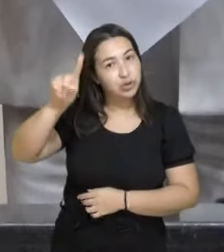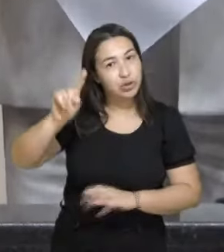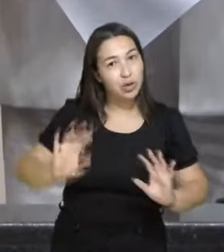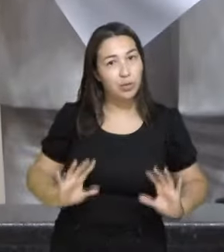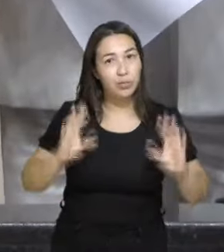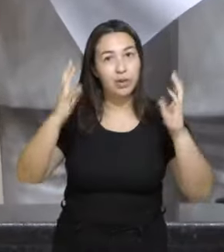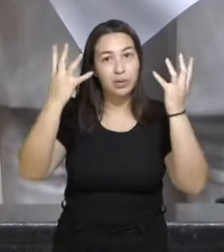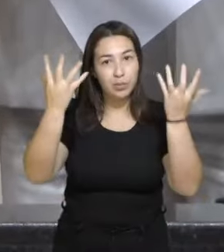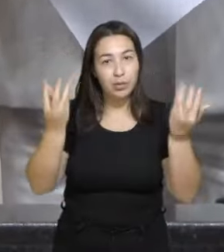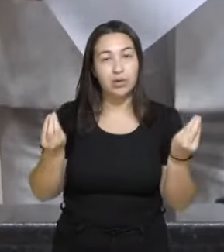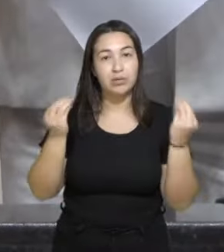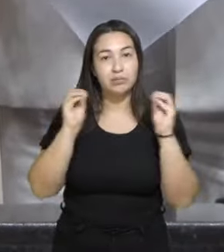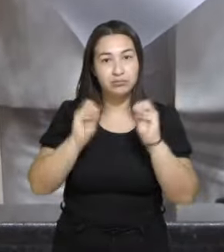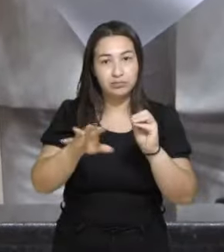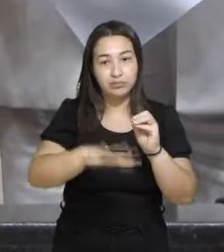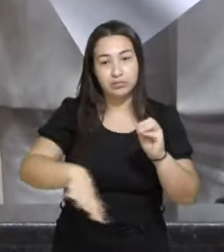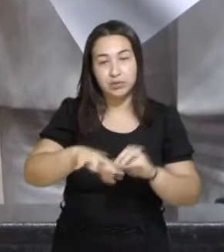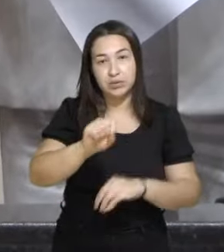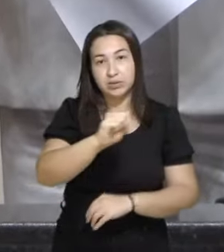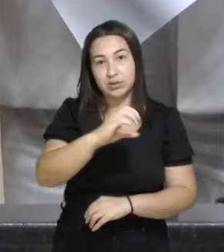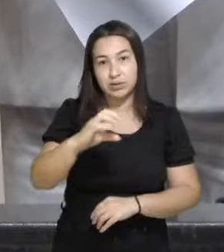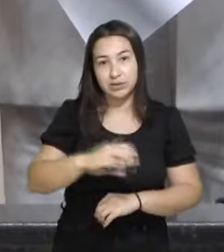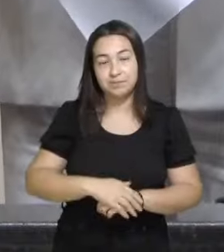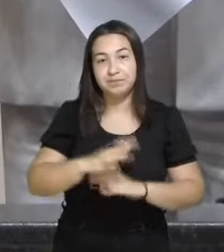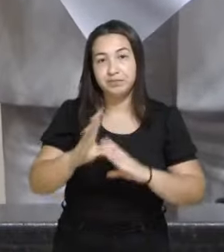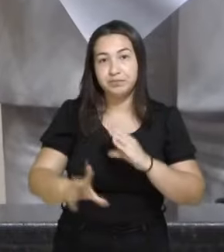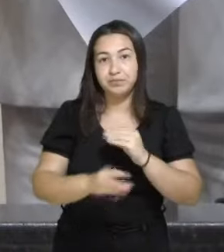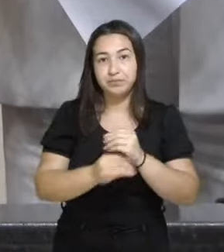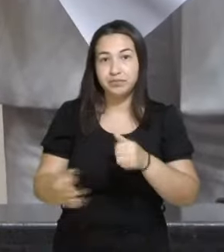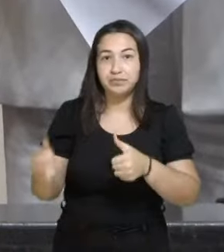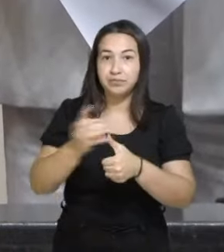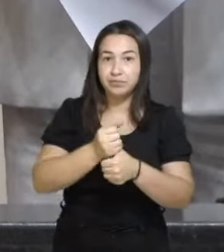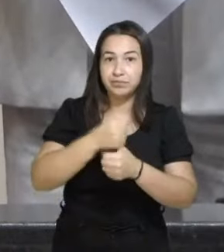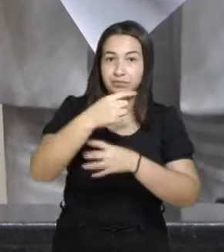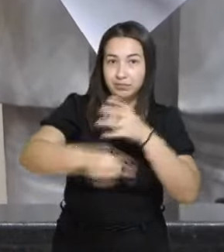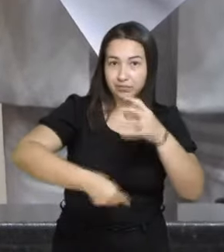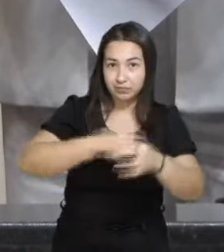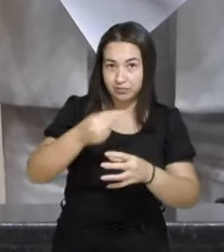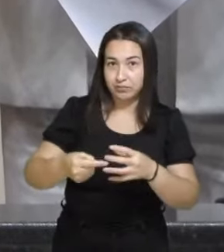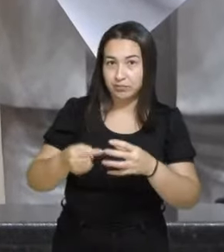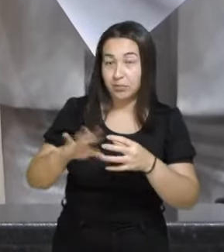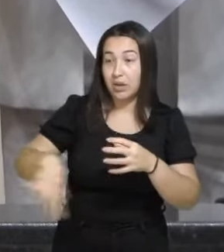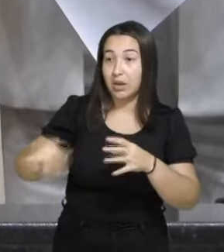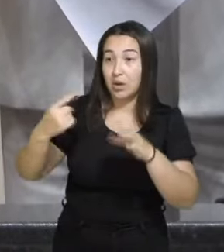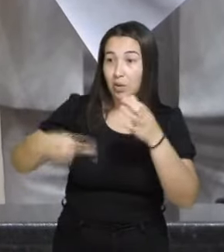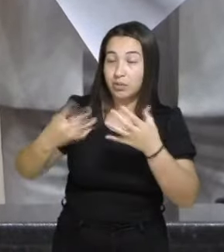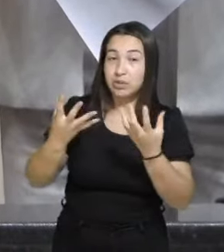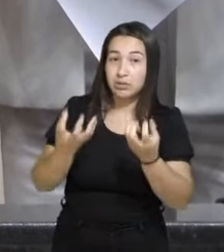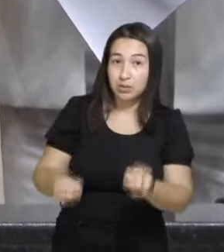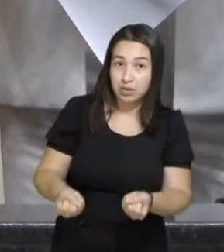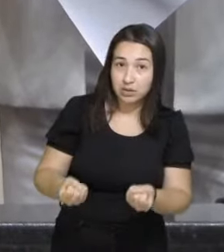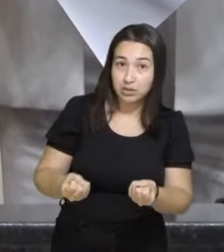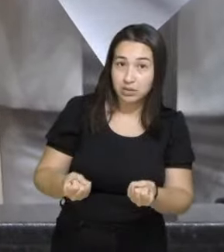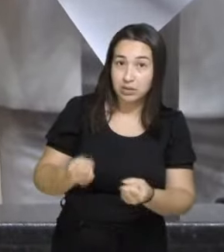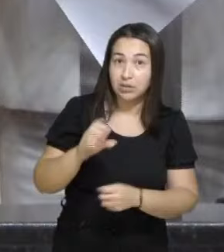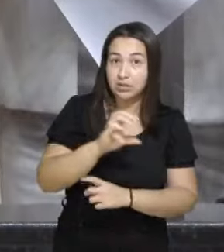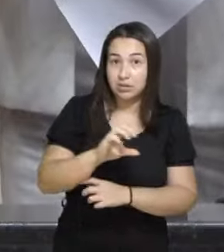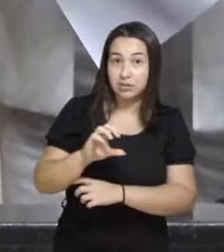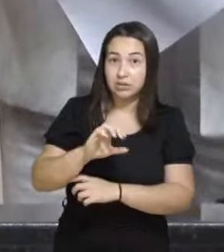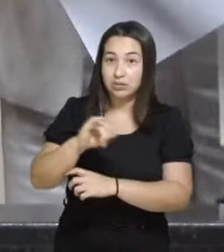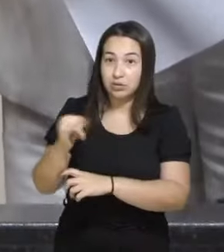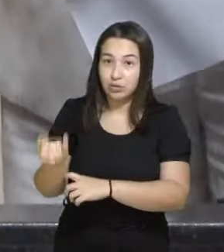calendário oficial do Estado de Santa Catarina, com emenda substitutiva global e pareceres favoráveis das comissões de Constituição e